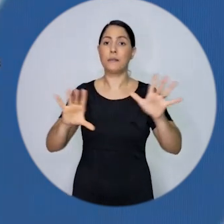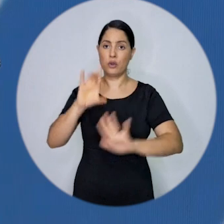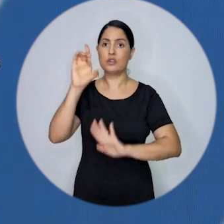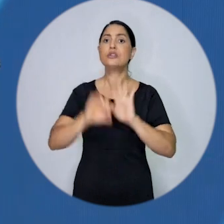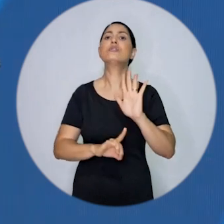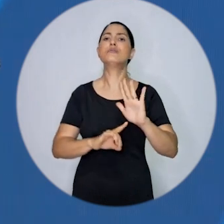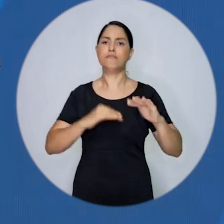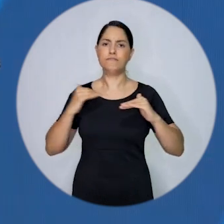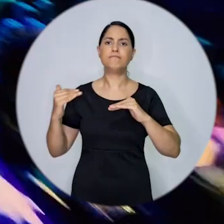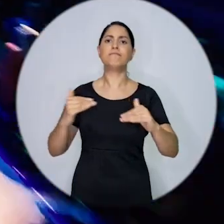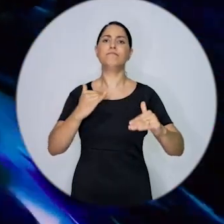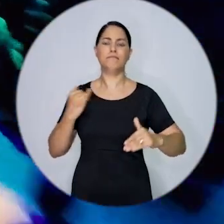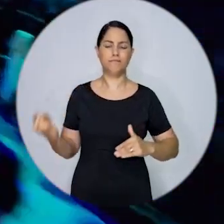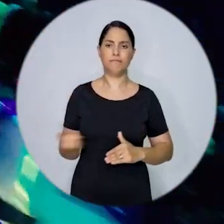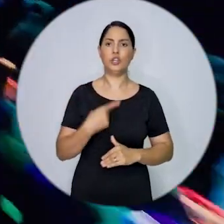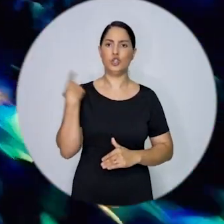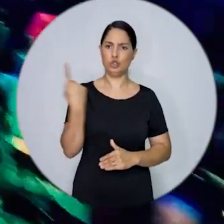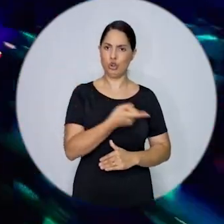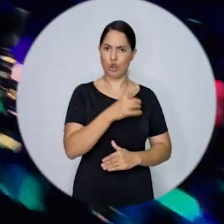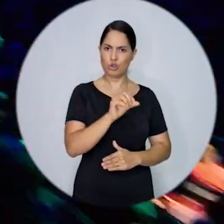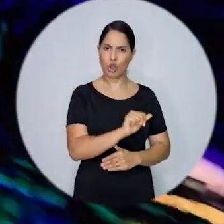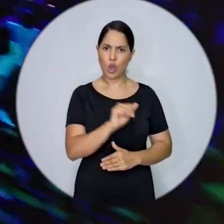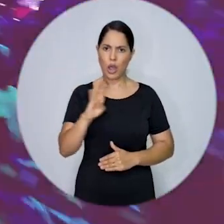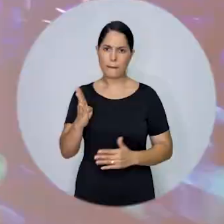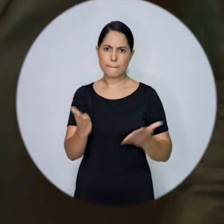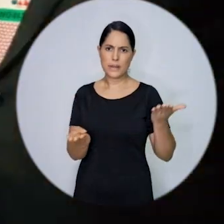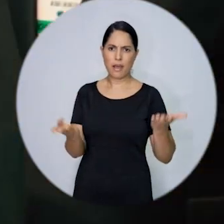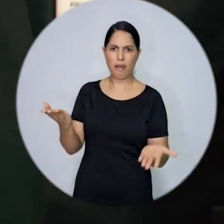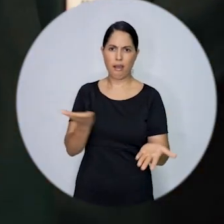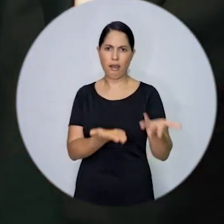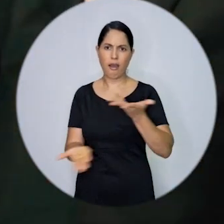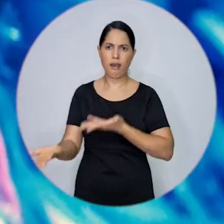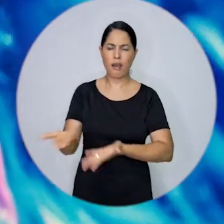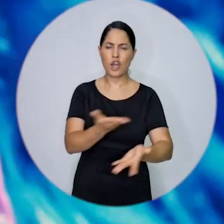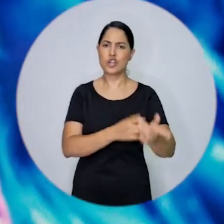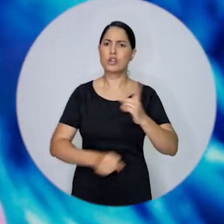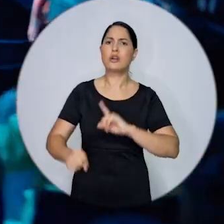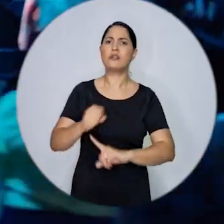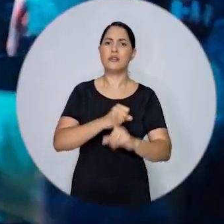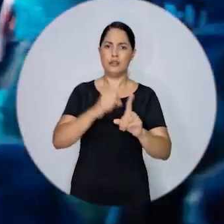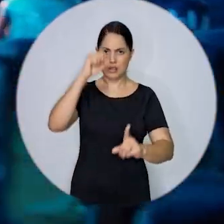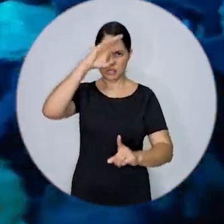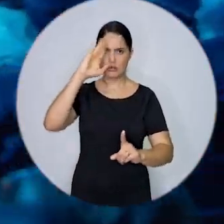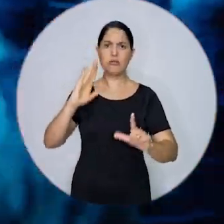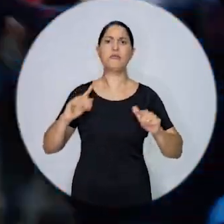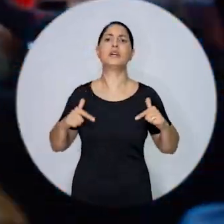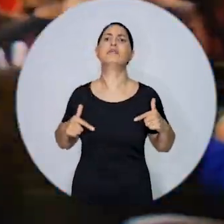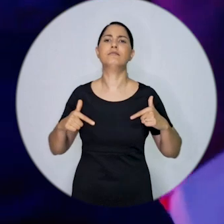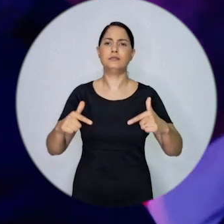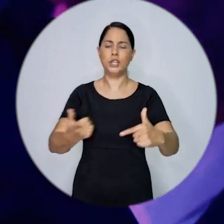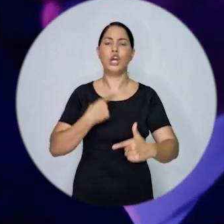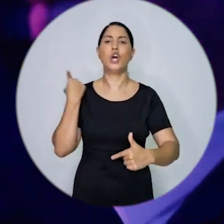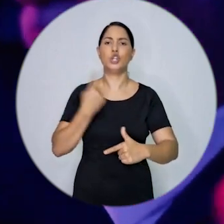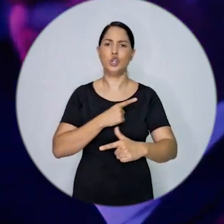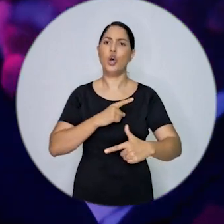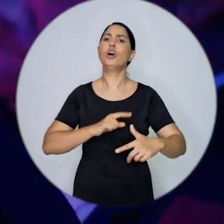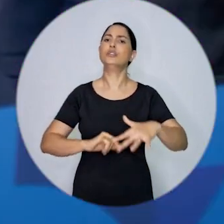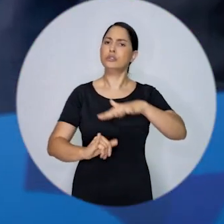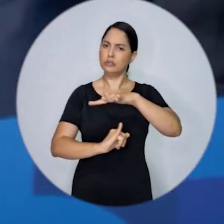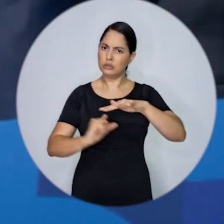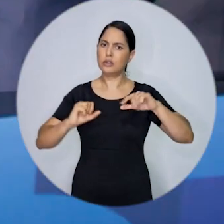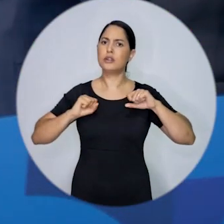Estado Democrático de Direito. A OAB manterá seu papel de mediação na condição de porta-voz da sociedade brasileira. Defendemos